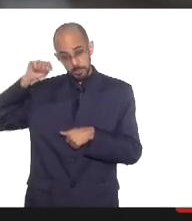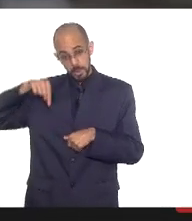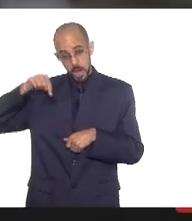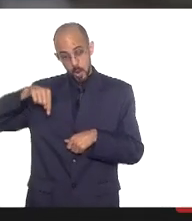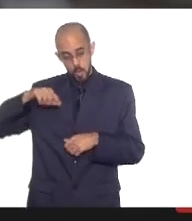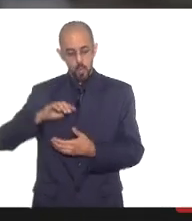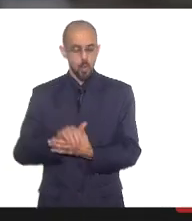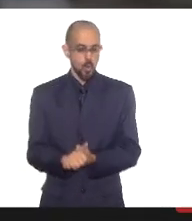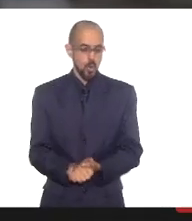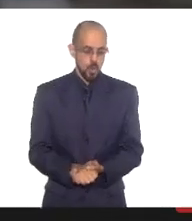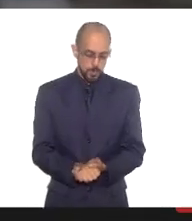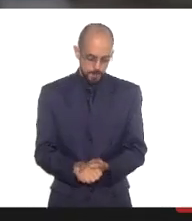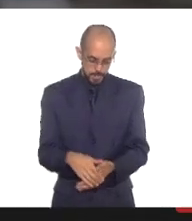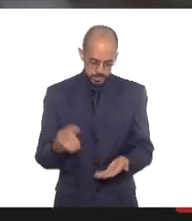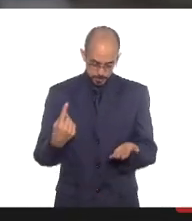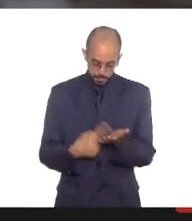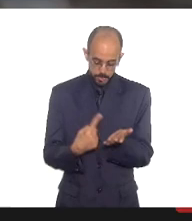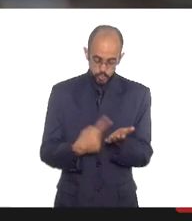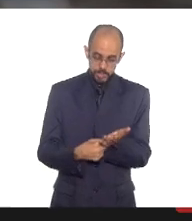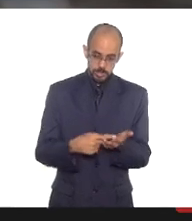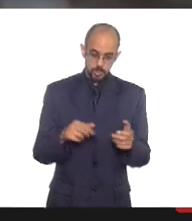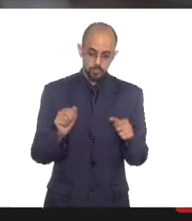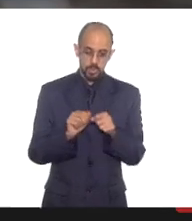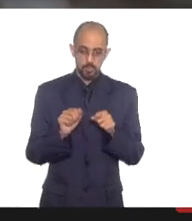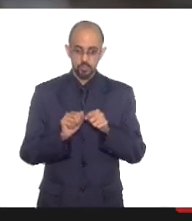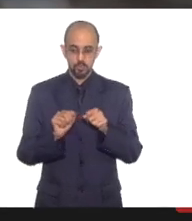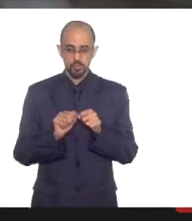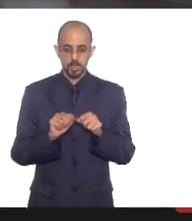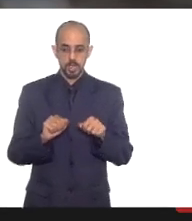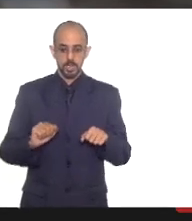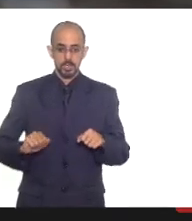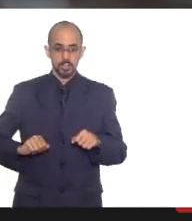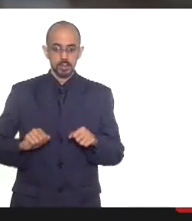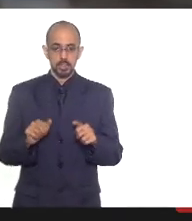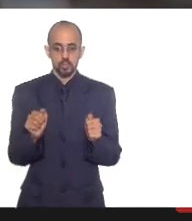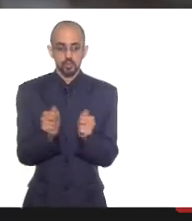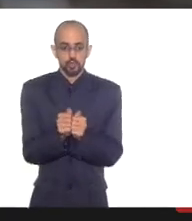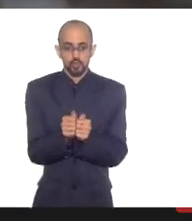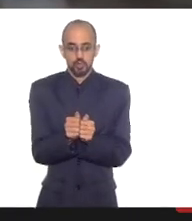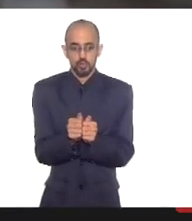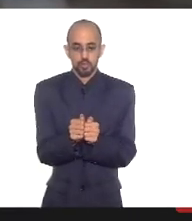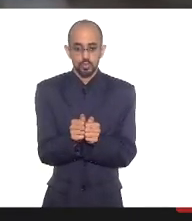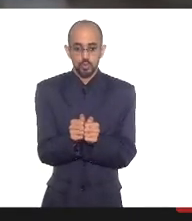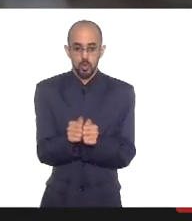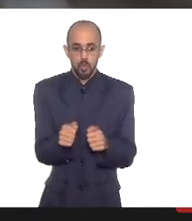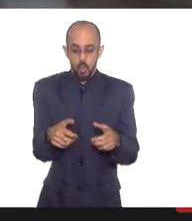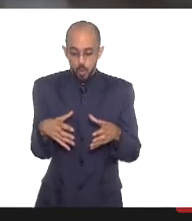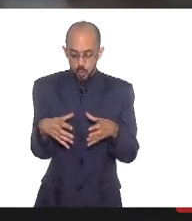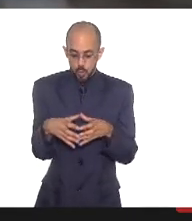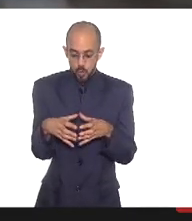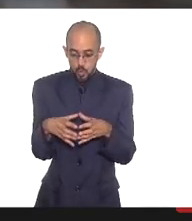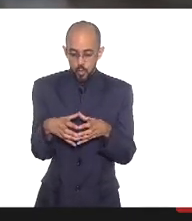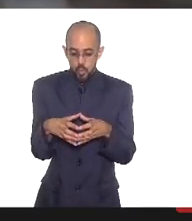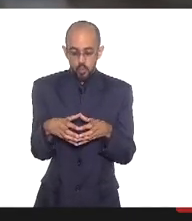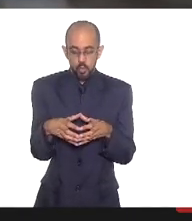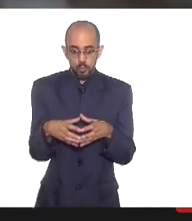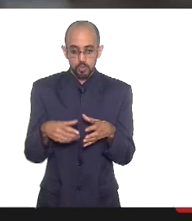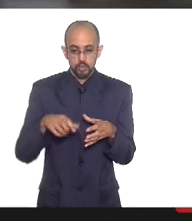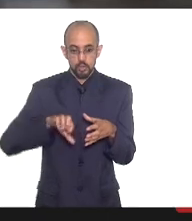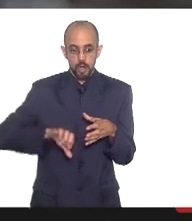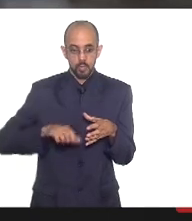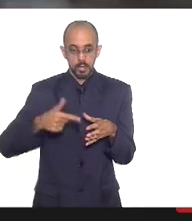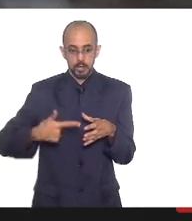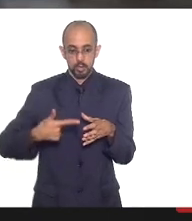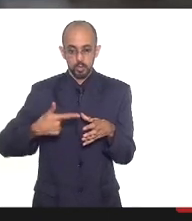essa participação ela foi fica no da comissão intergestora bipartite a atuação dos 92 municípios